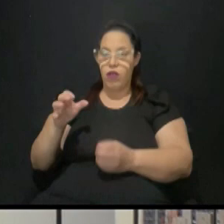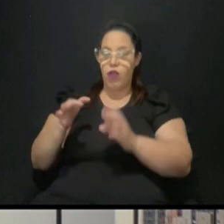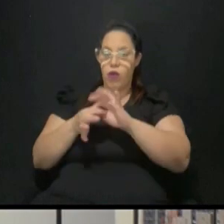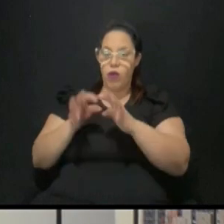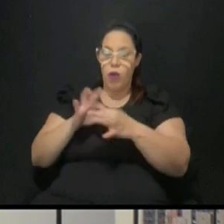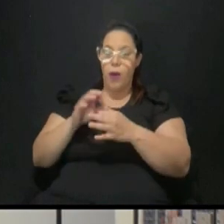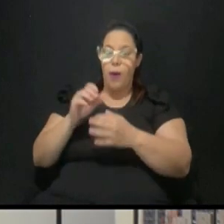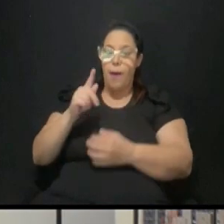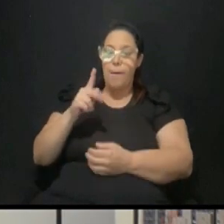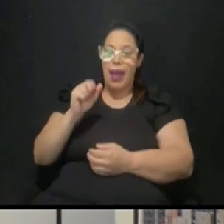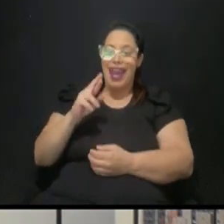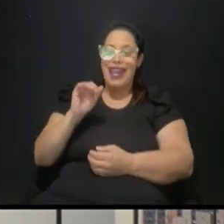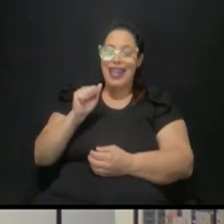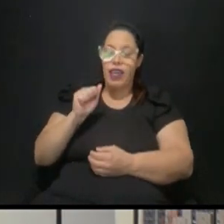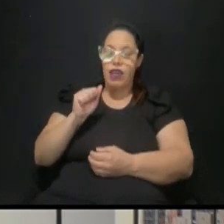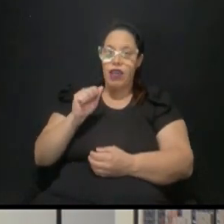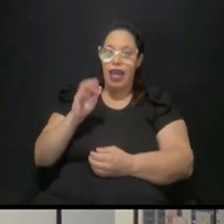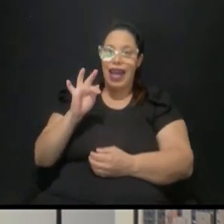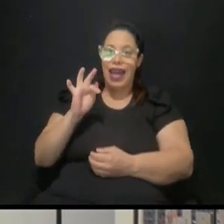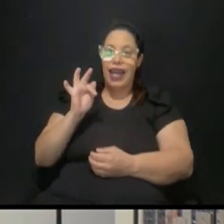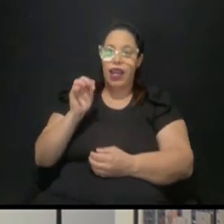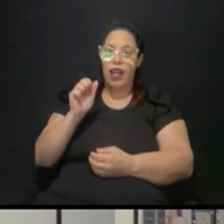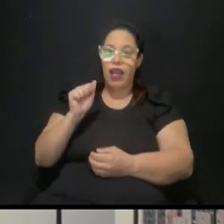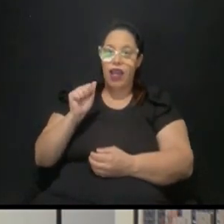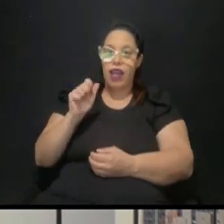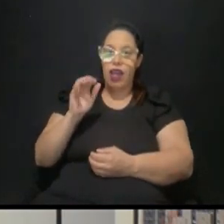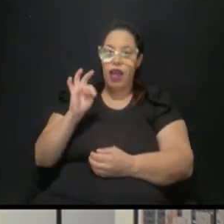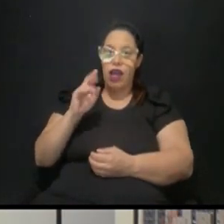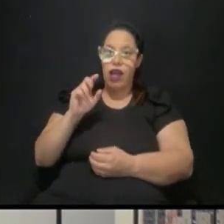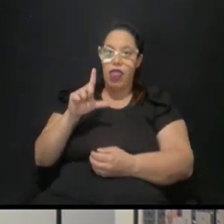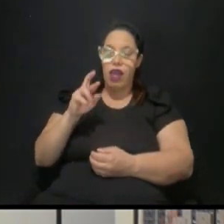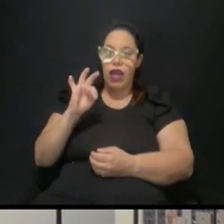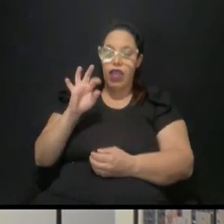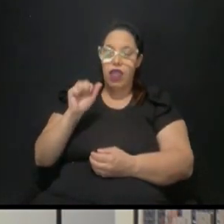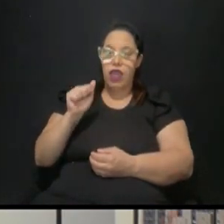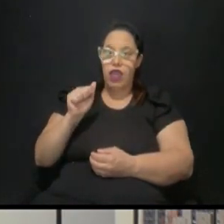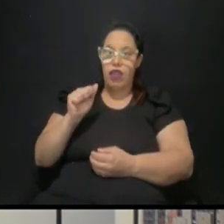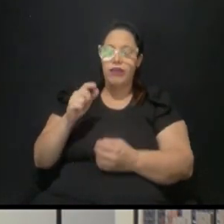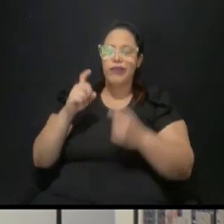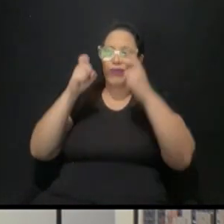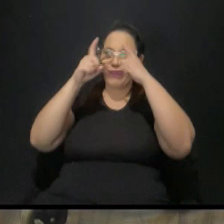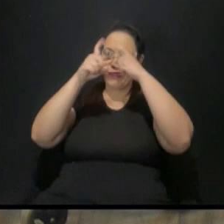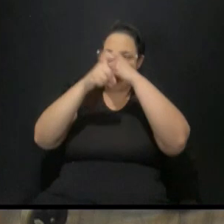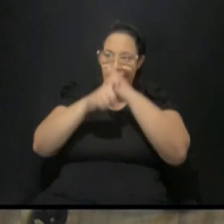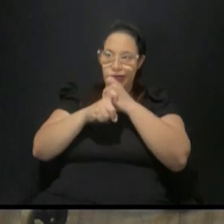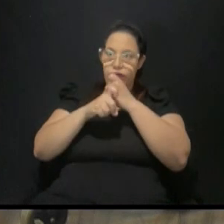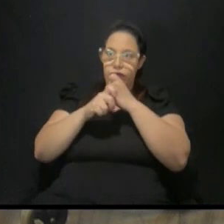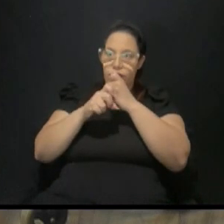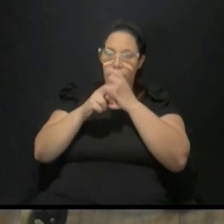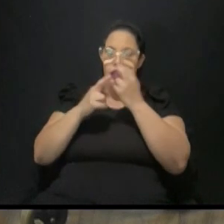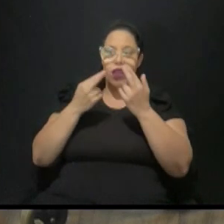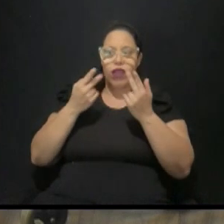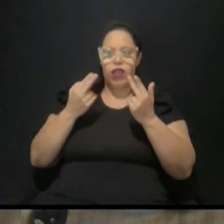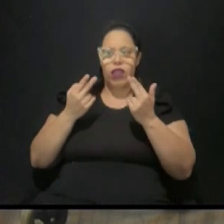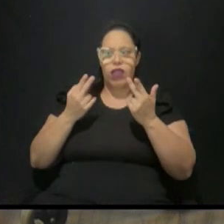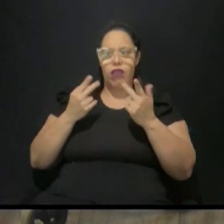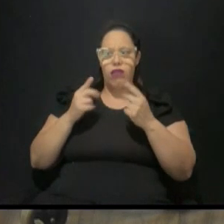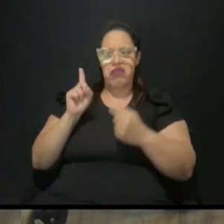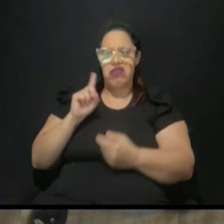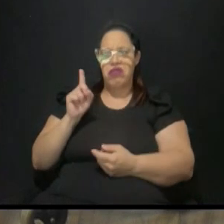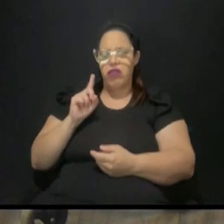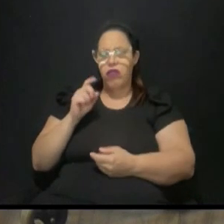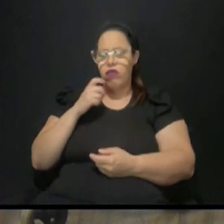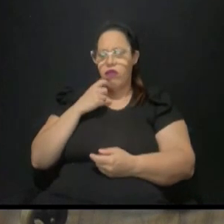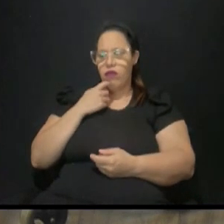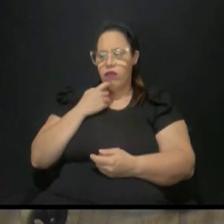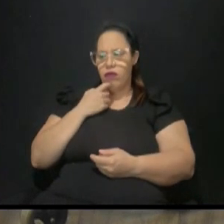que fomenta e quais são também essas dificuldades? Elas são as mesmas ou não? No caso do